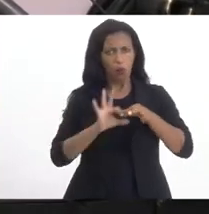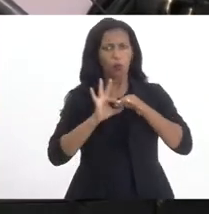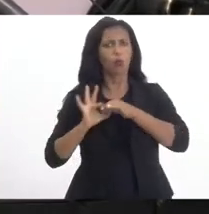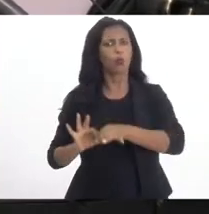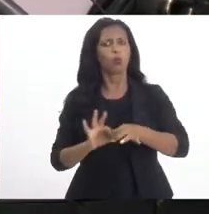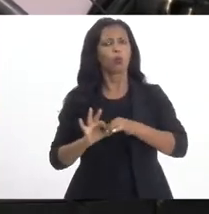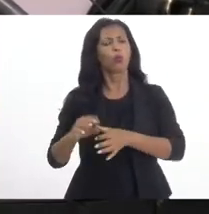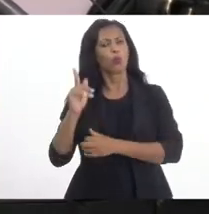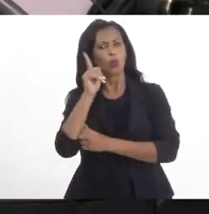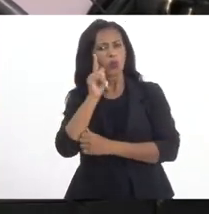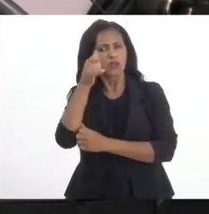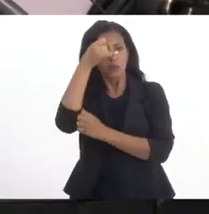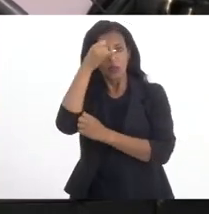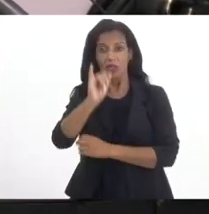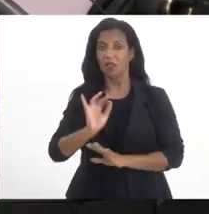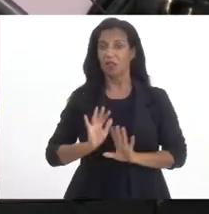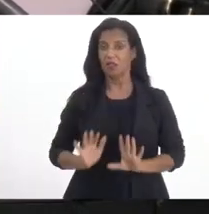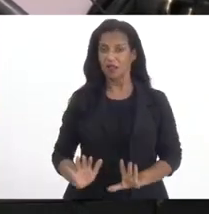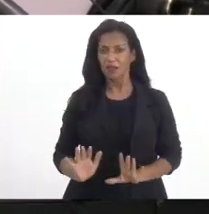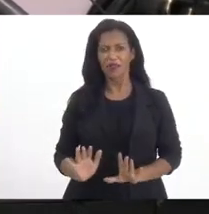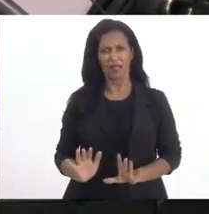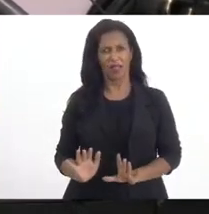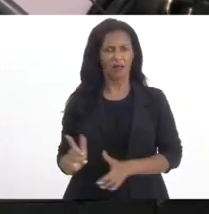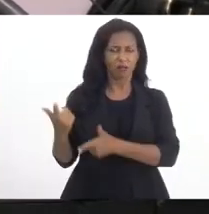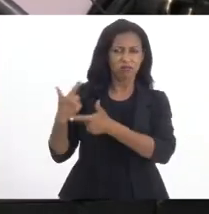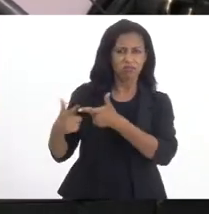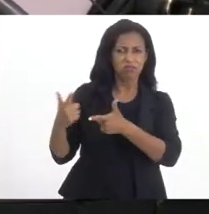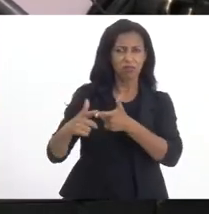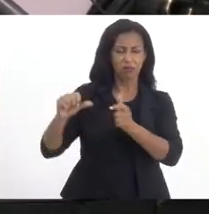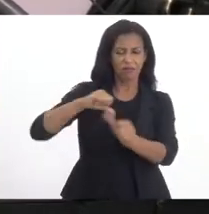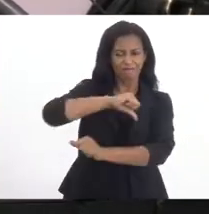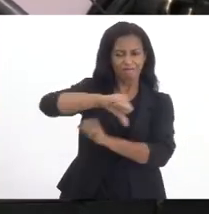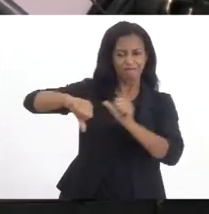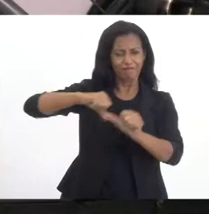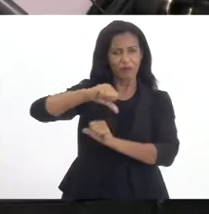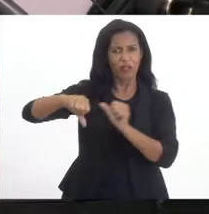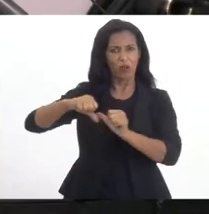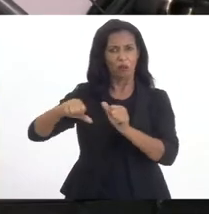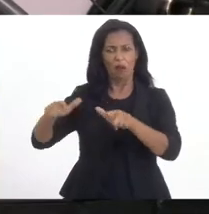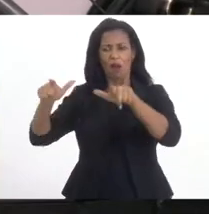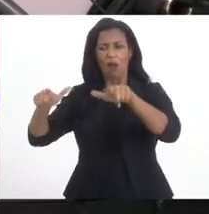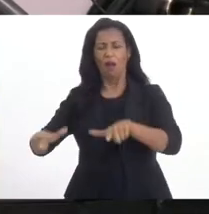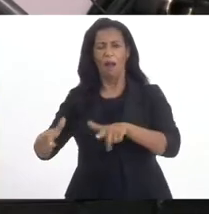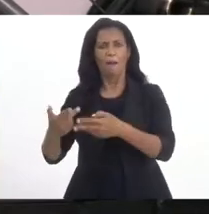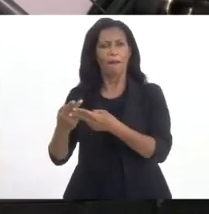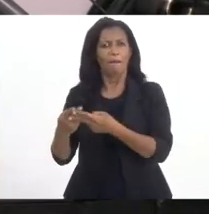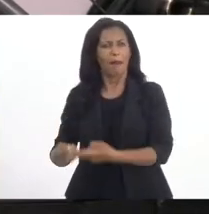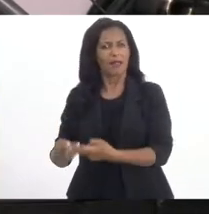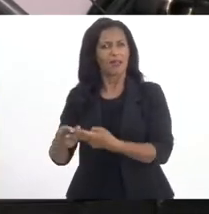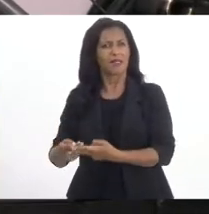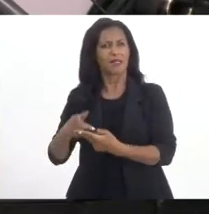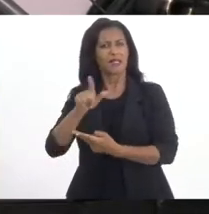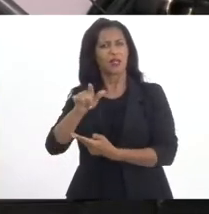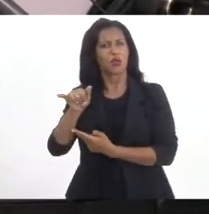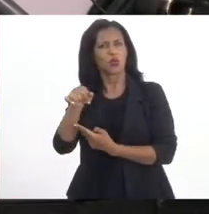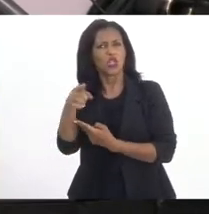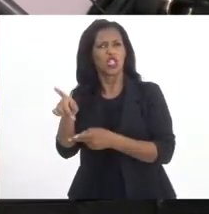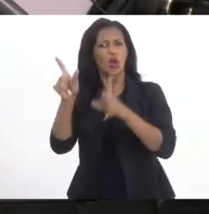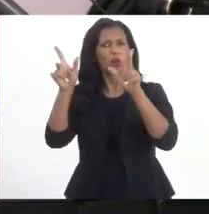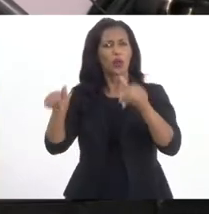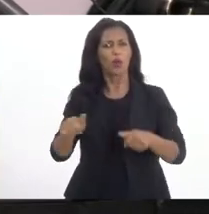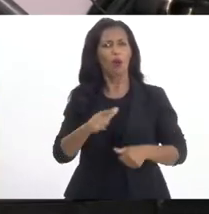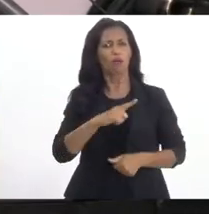nós conseguimos evitar o absurdo que seria transformar o bairro de Paciência num Orixão, o mesmo Orixão que estava em